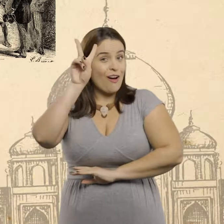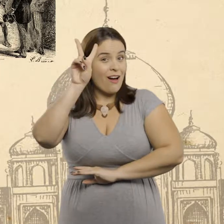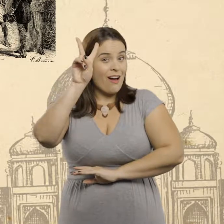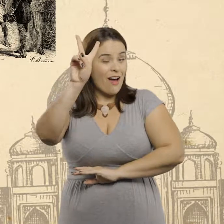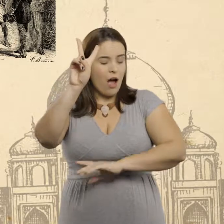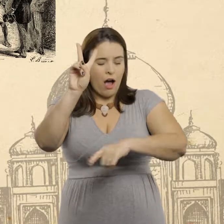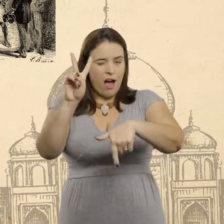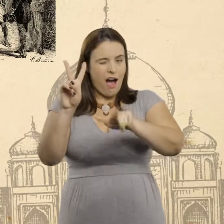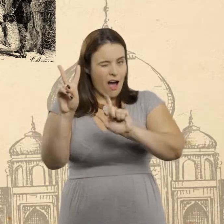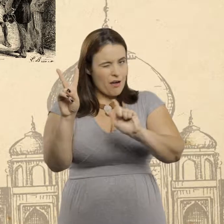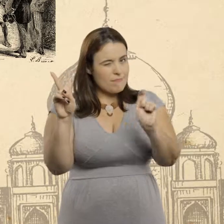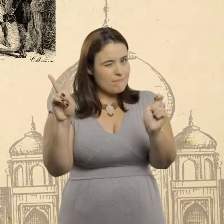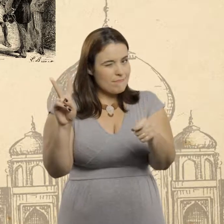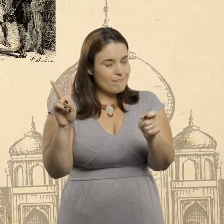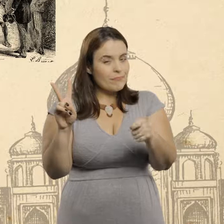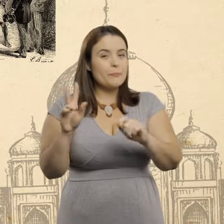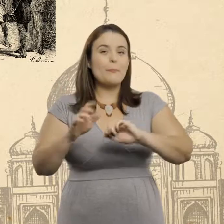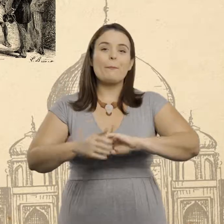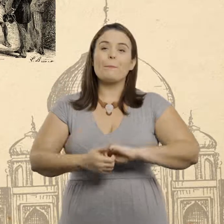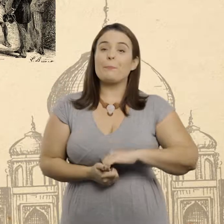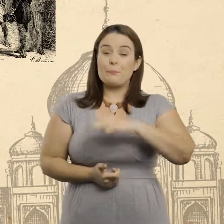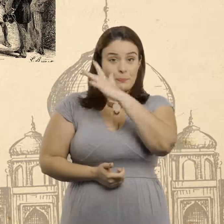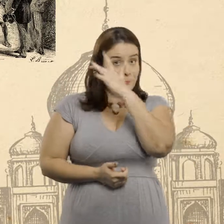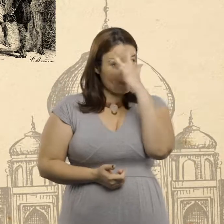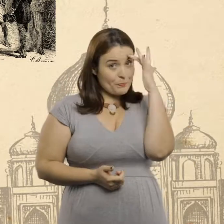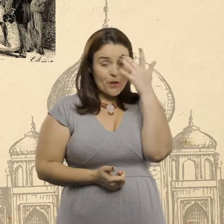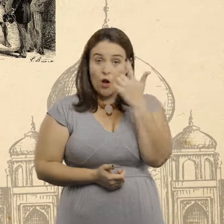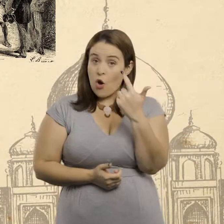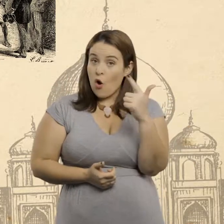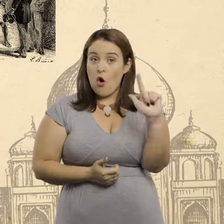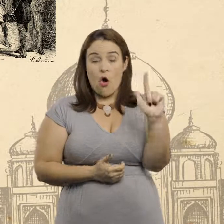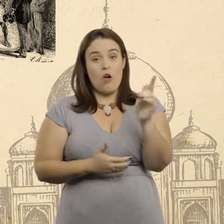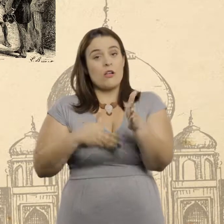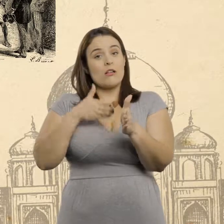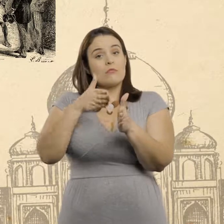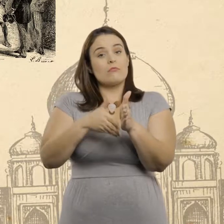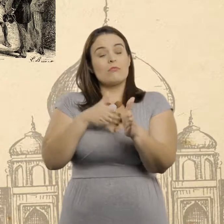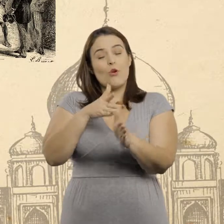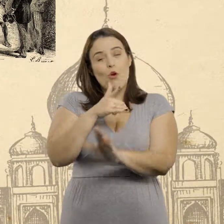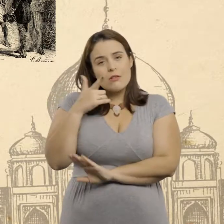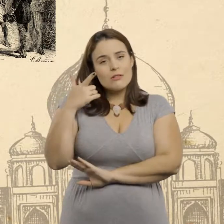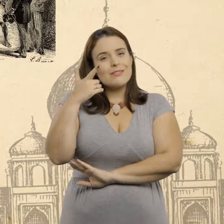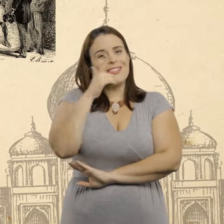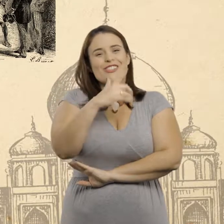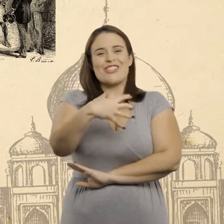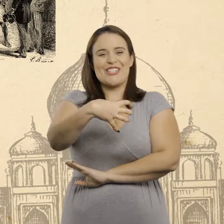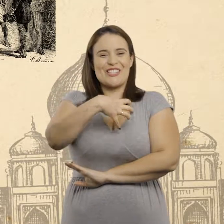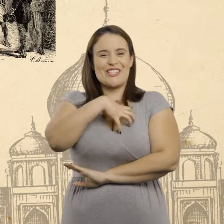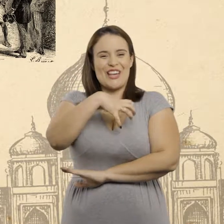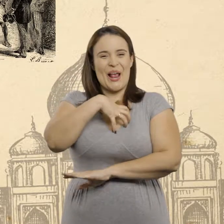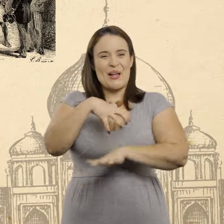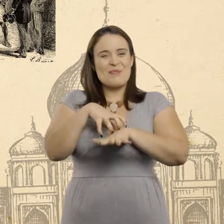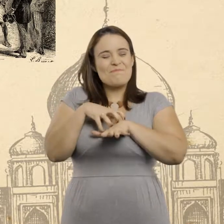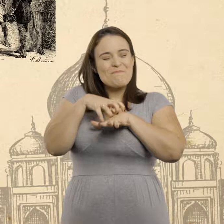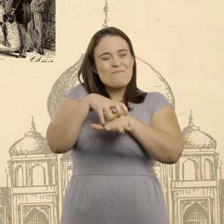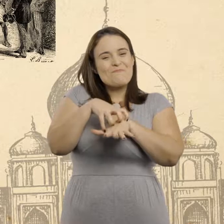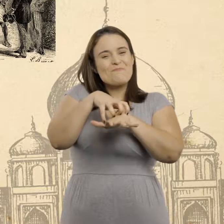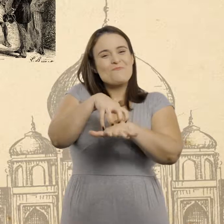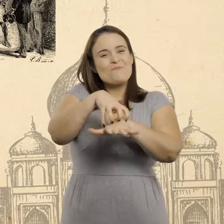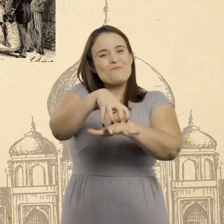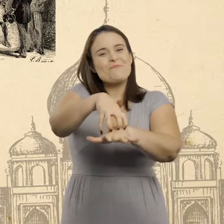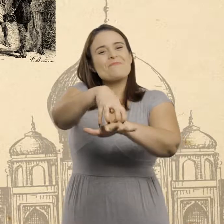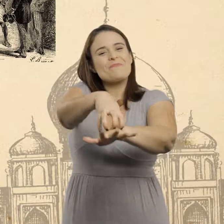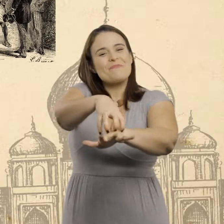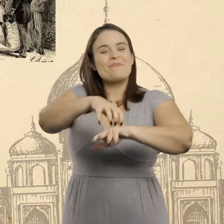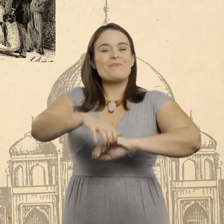Eles tinham 2 dias de vantagem. Os outros passageiros do trem arrumaram diversos tipos de